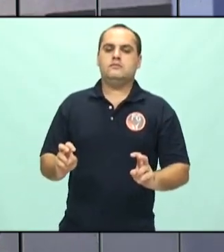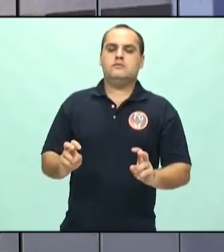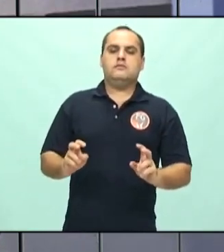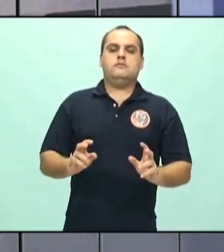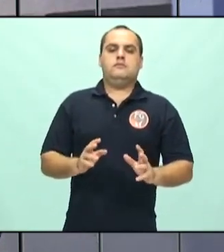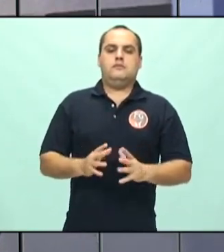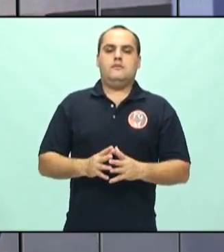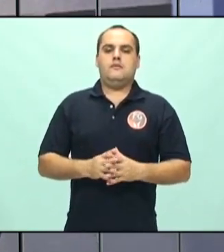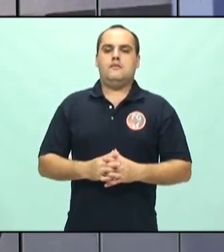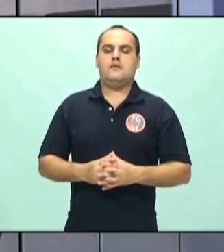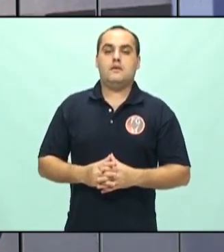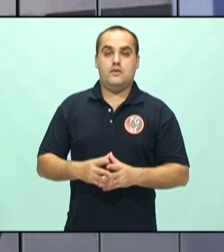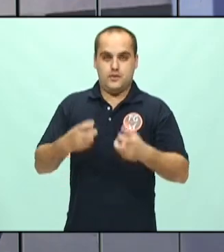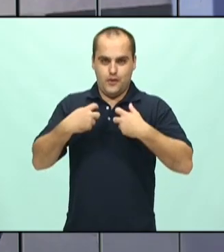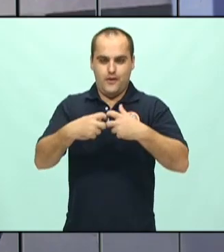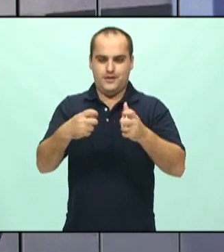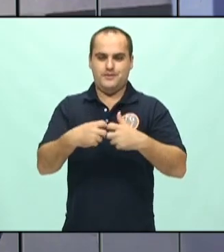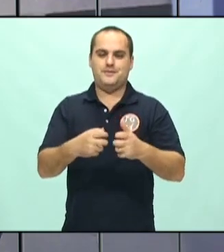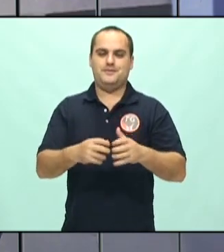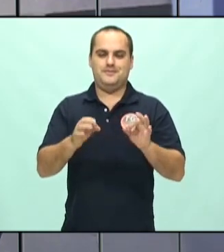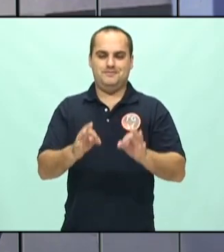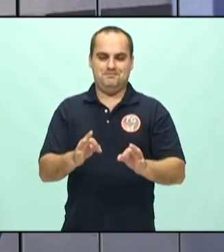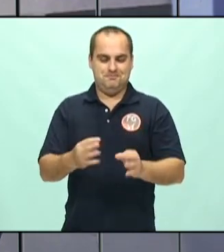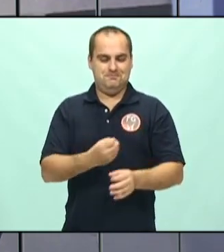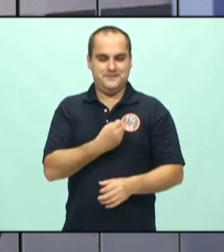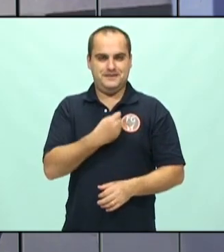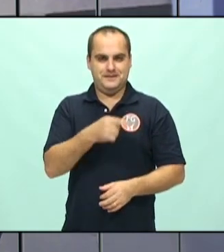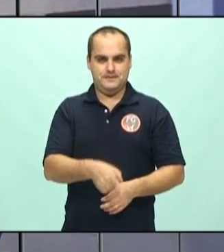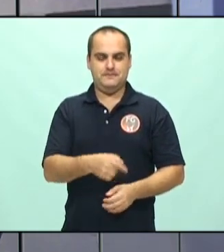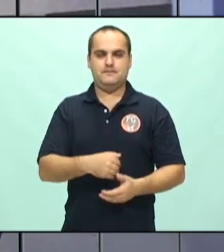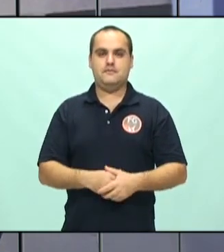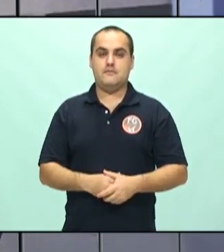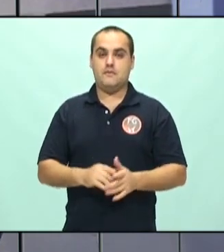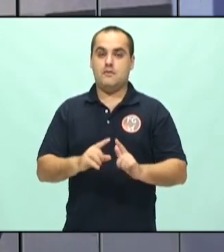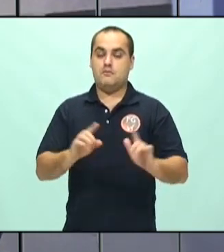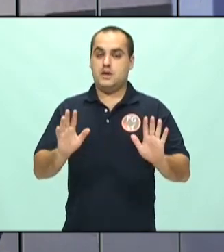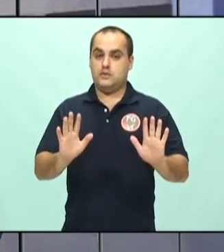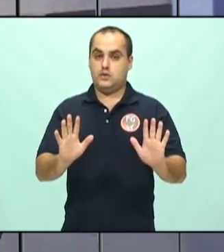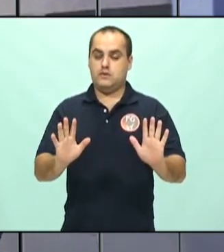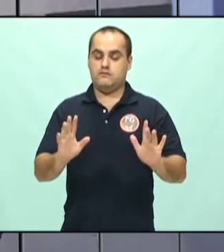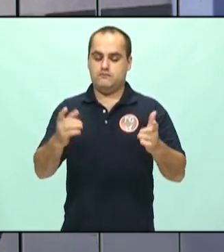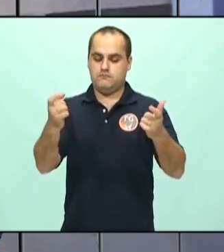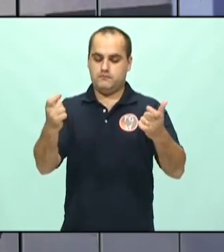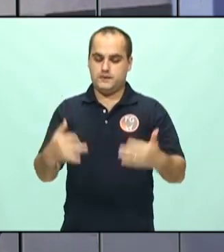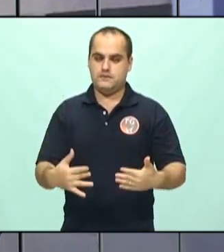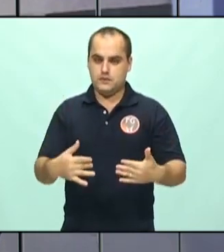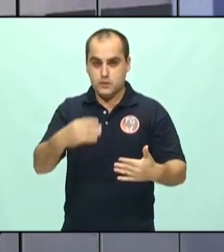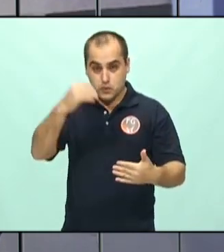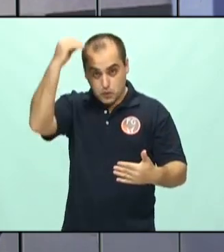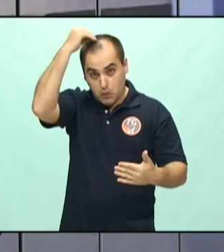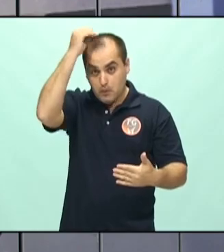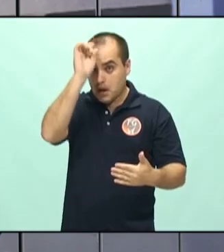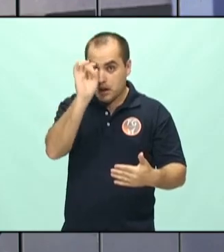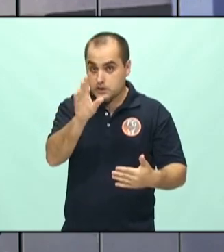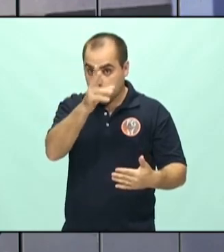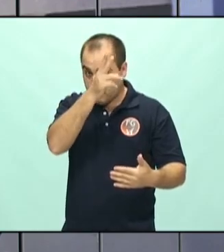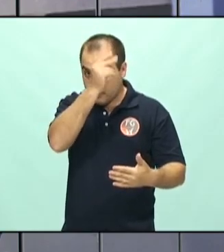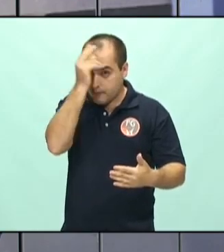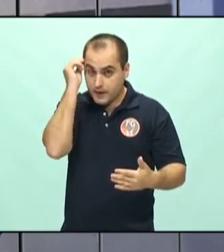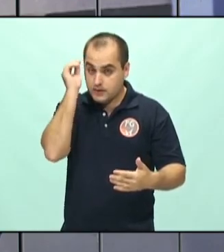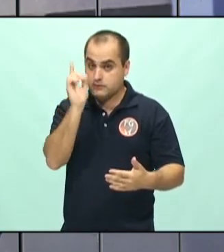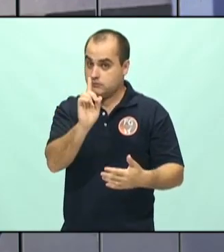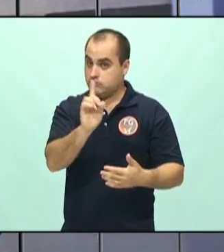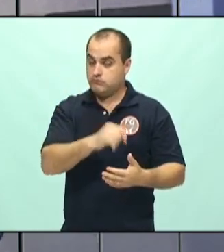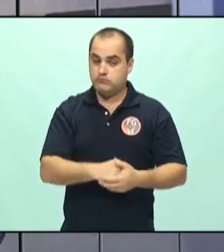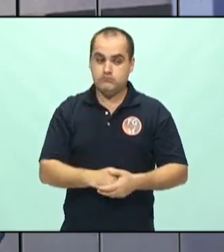nossa os ônibus que estão aqui né sim mas eu vou te contar uma coisa a culpa não é só do prefeito não